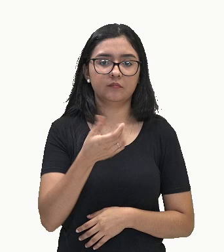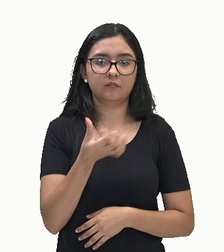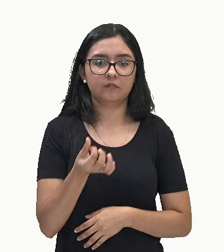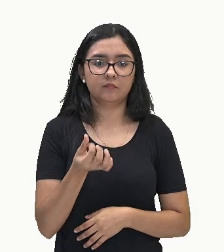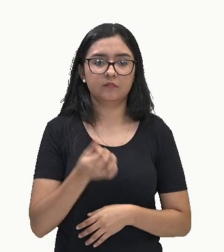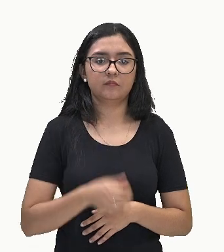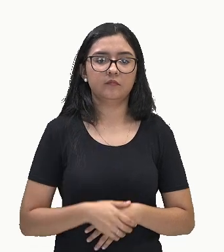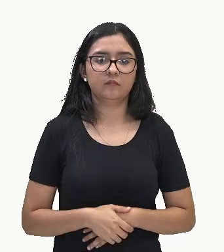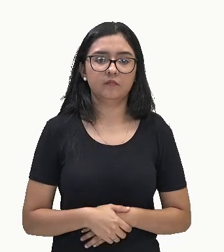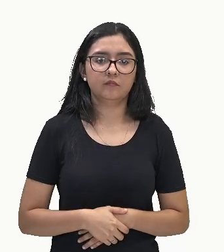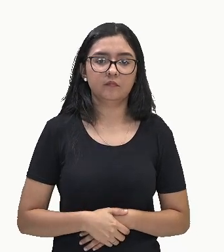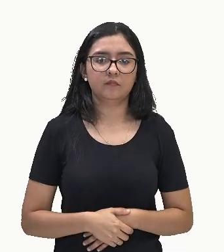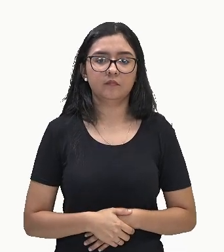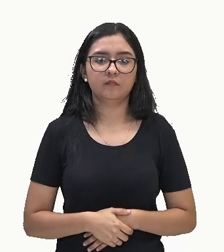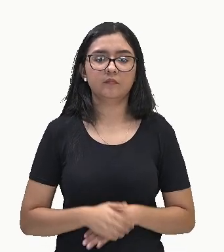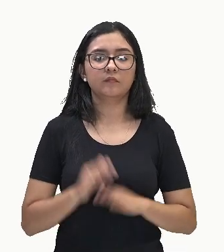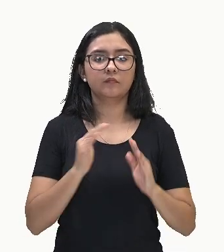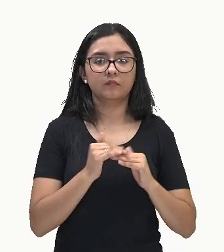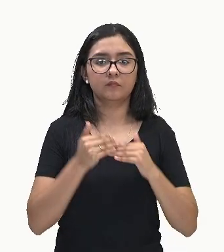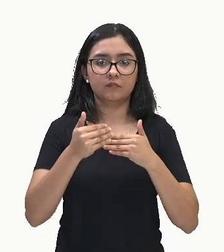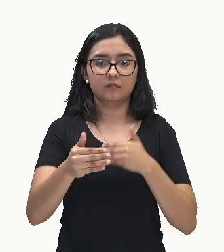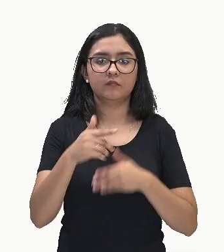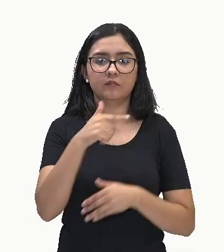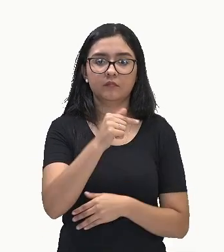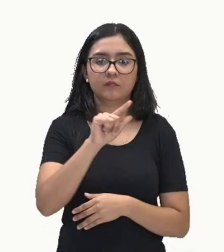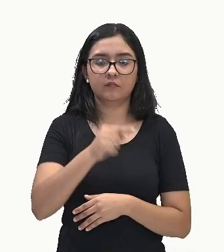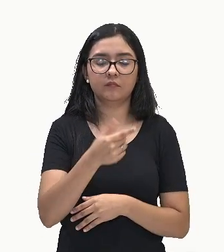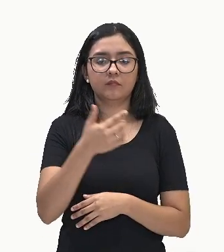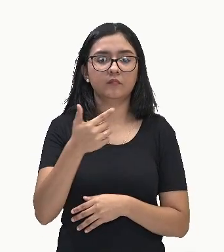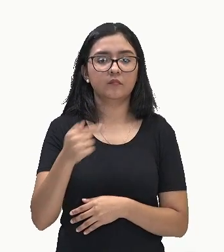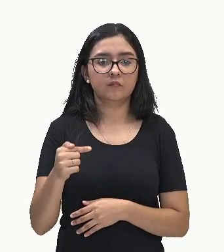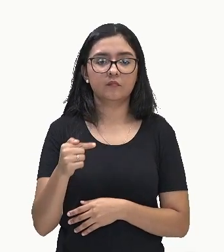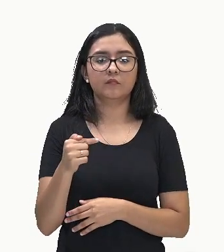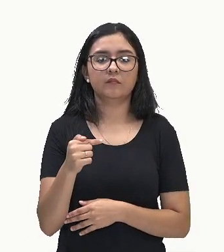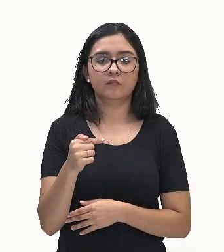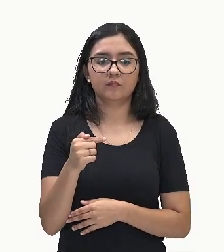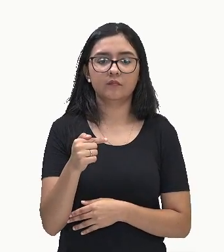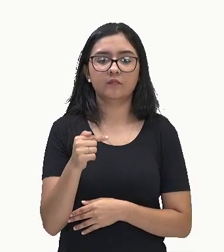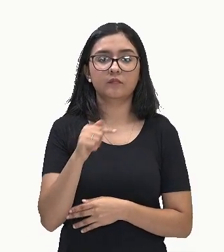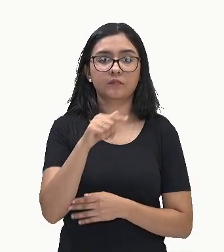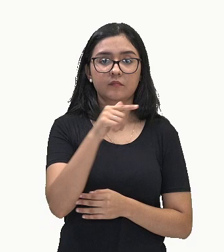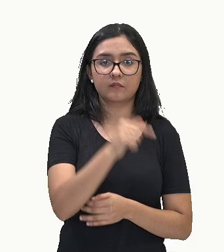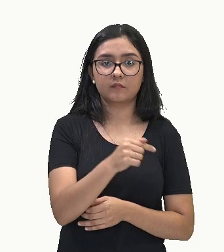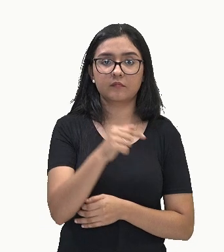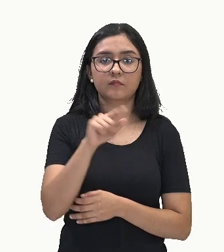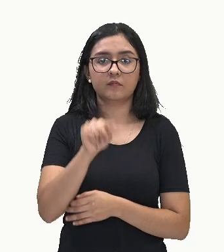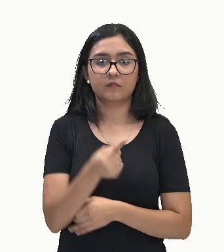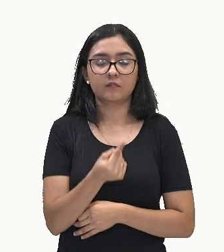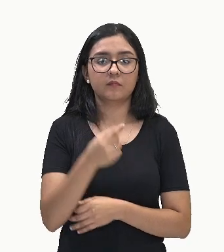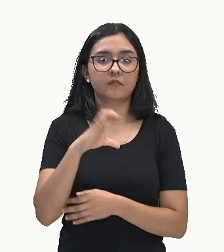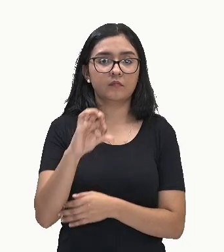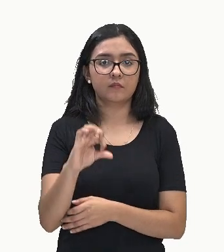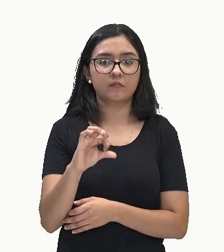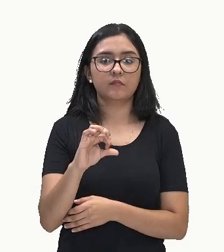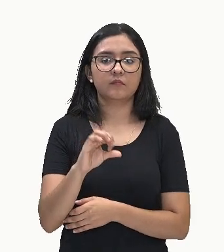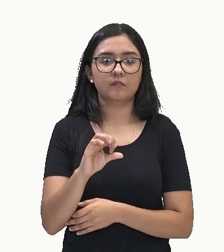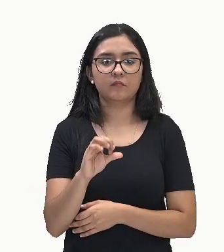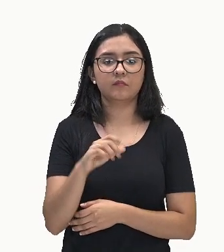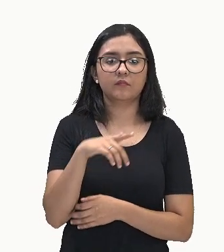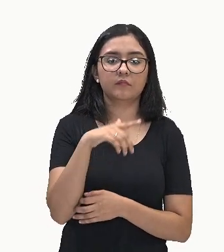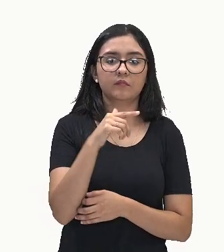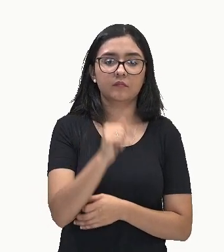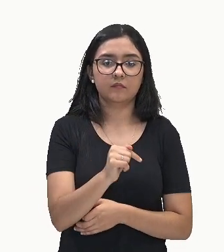7,6 em seguida 7,7 7,9 e outro